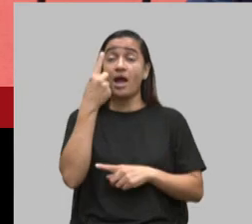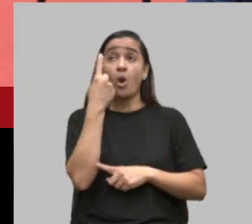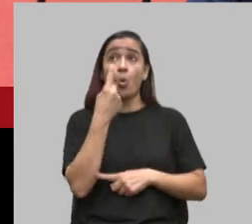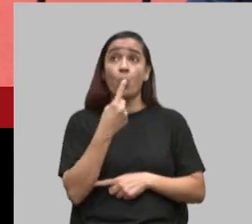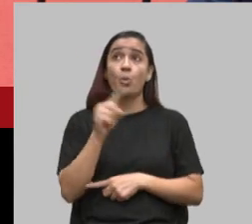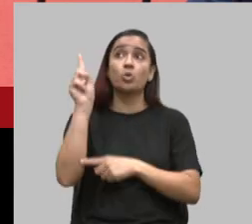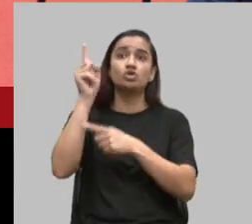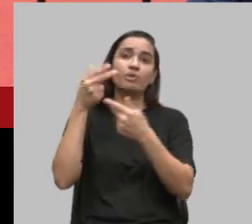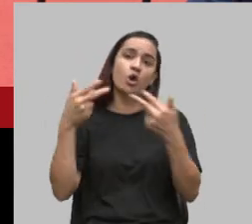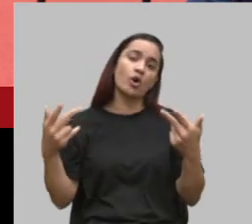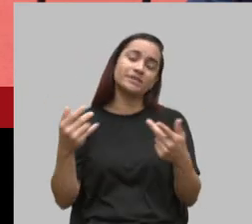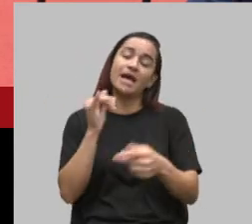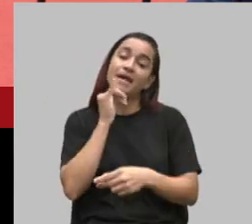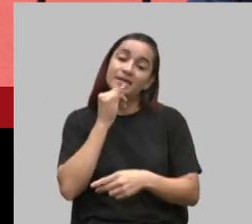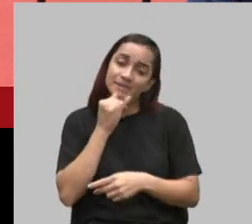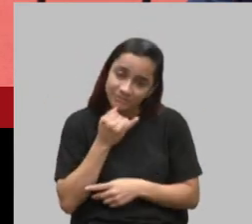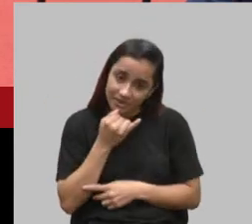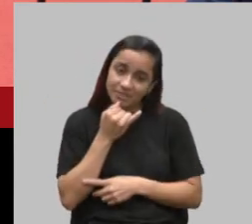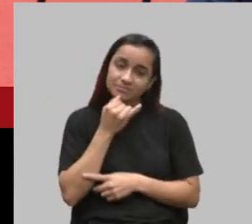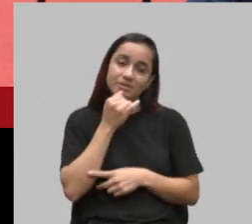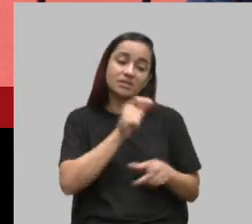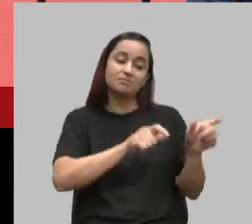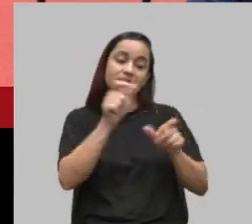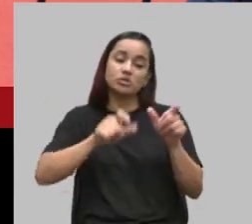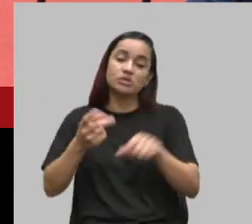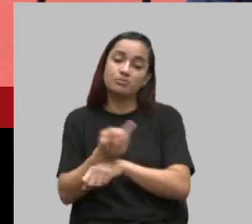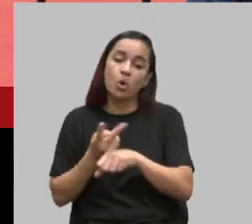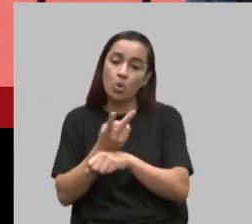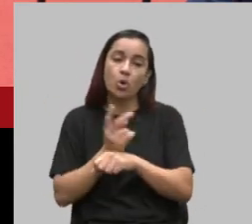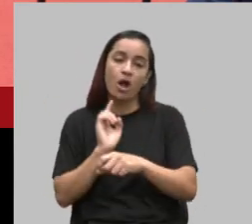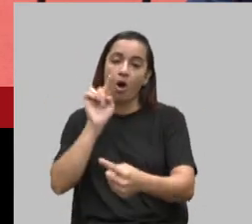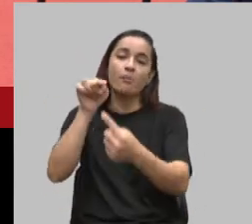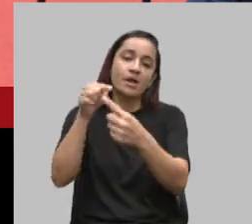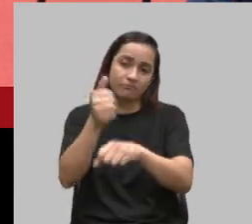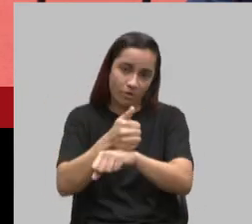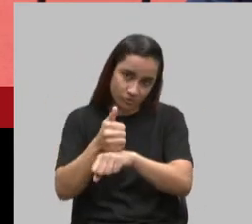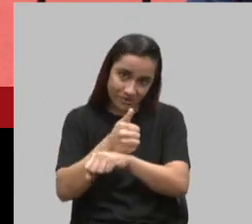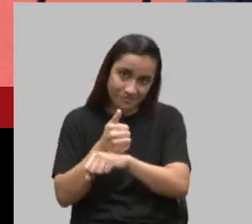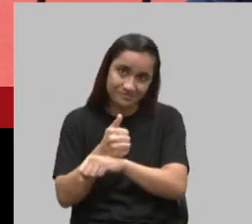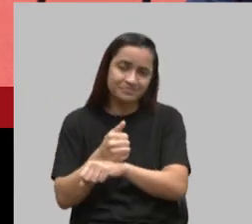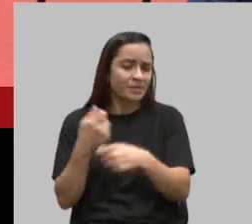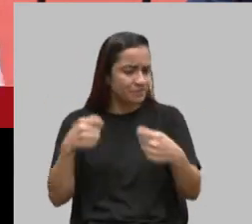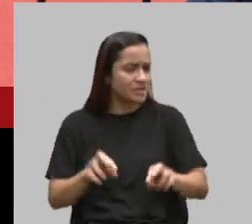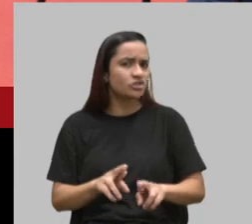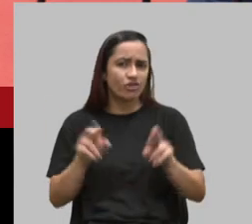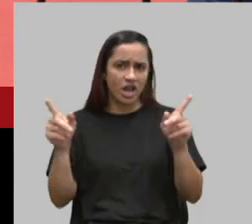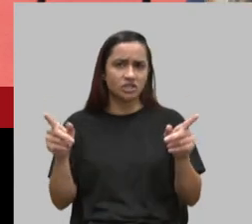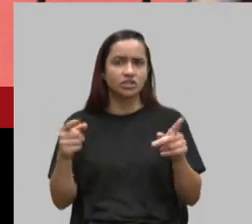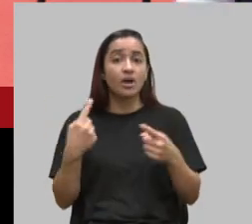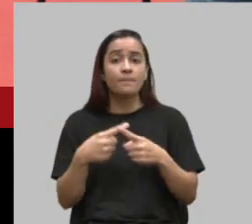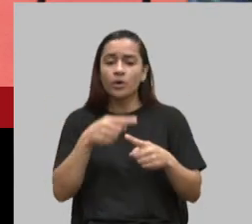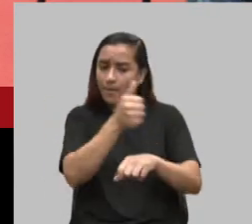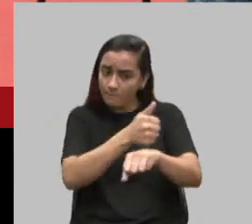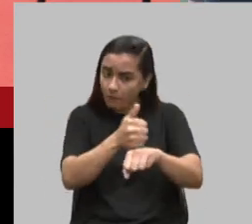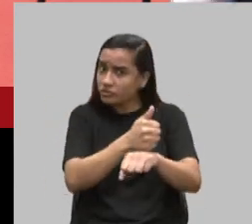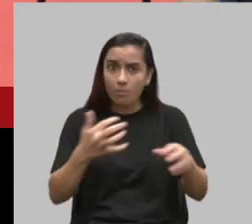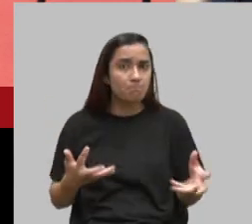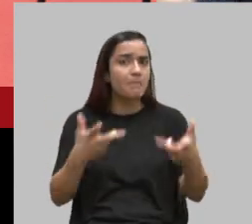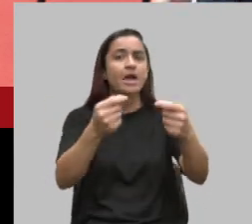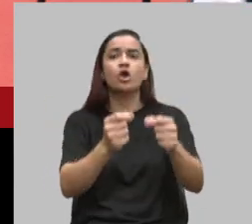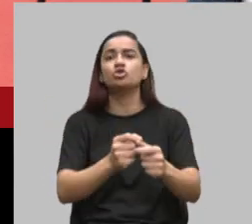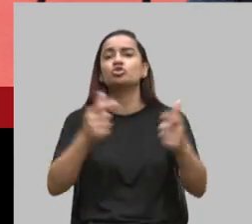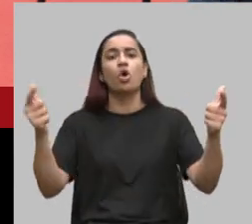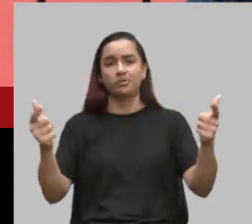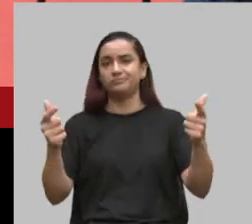infelizmente que as pessoas buscam ser isso tem que ser diferente porque é a profissão das profissões o meu abraço e o meu